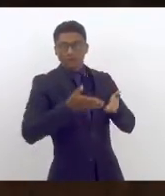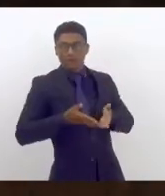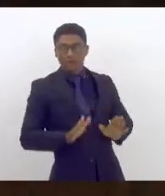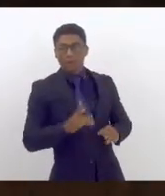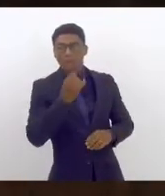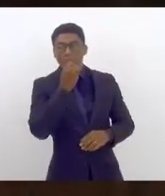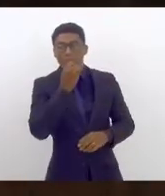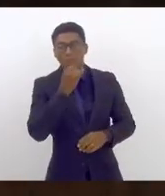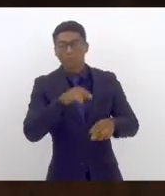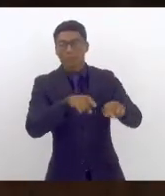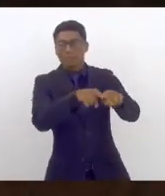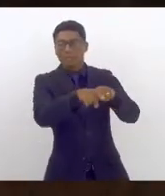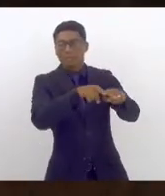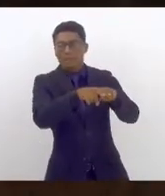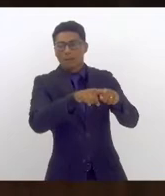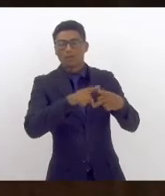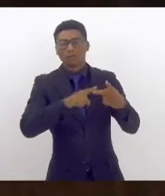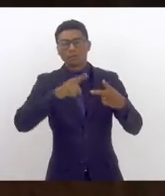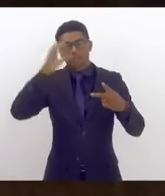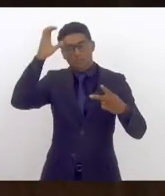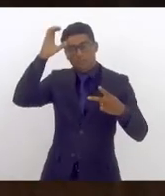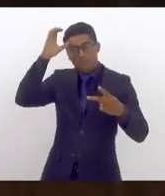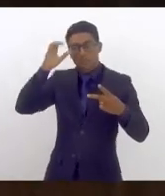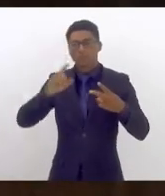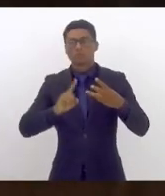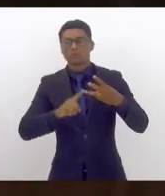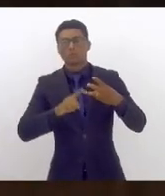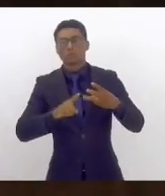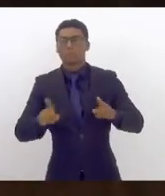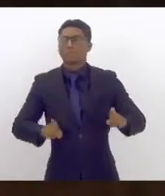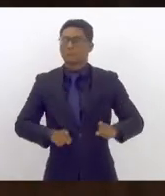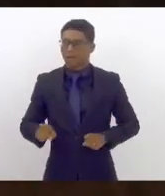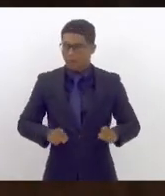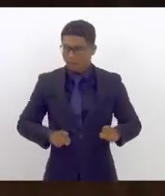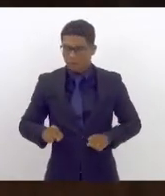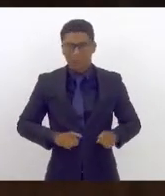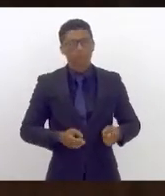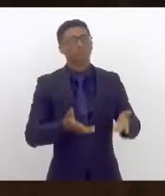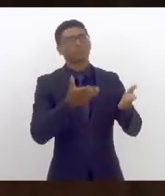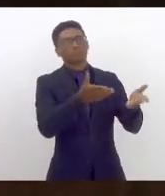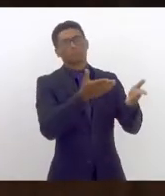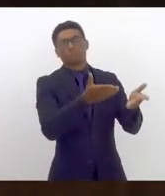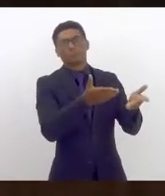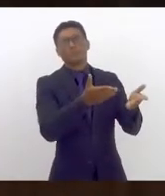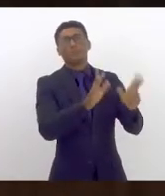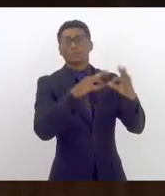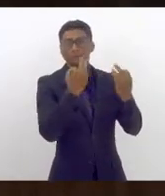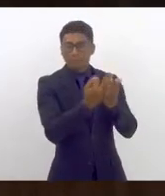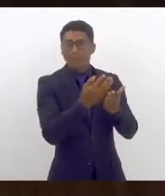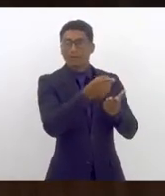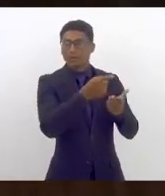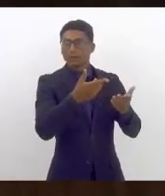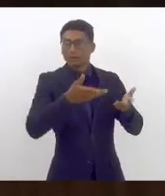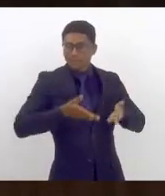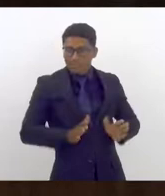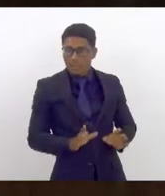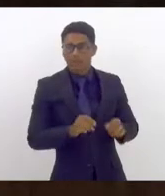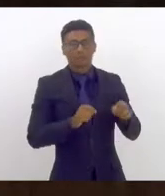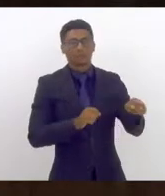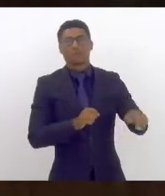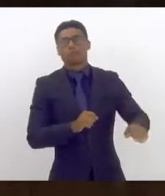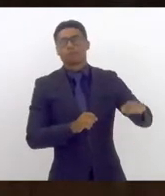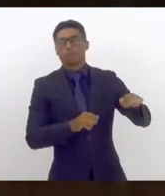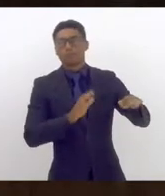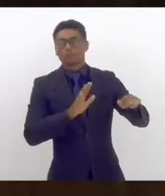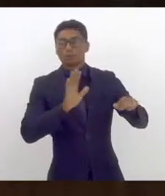tios tias primos é dentro do seu escopo familiar é importantíssima